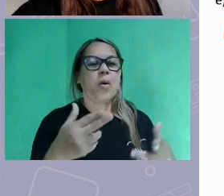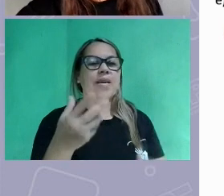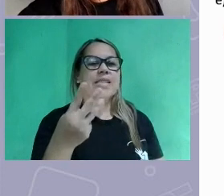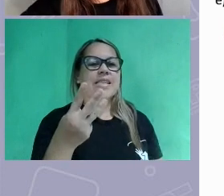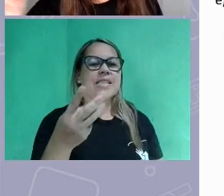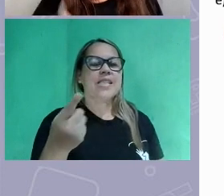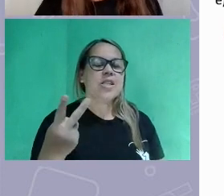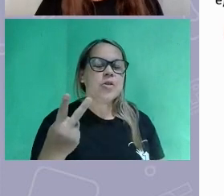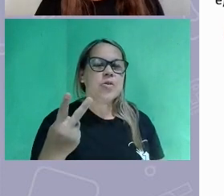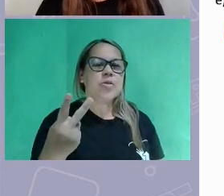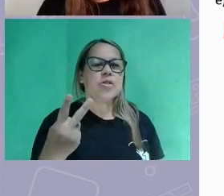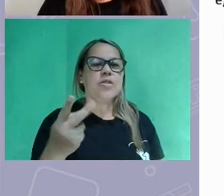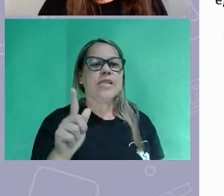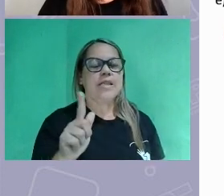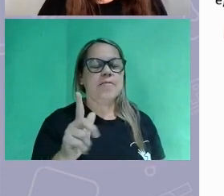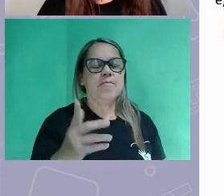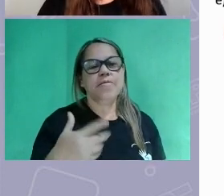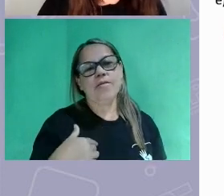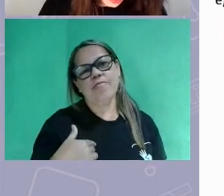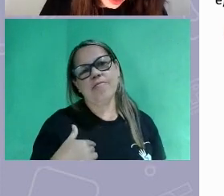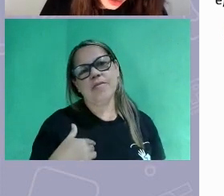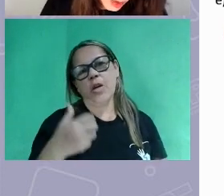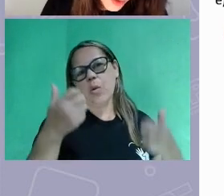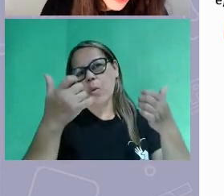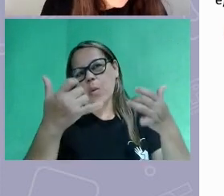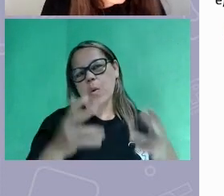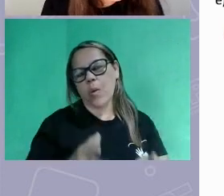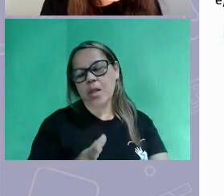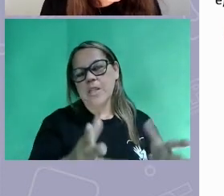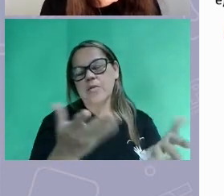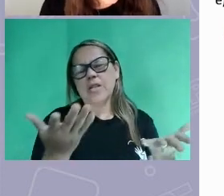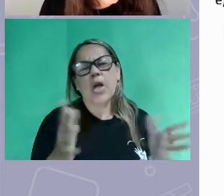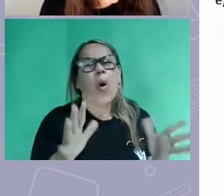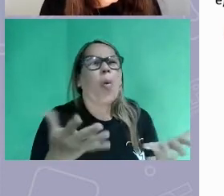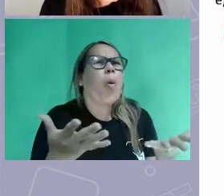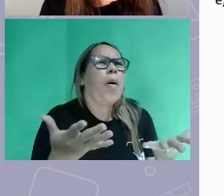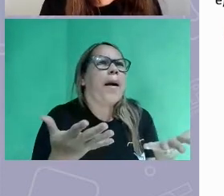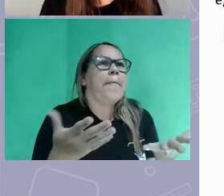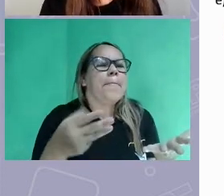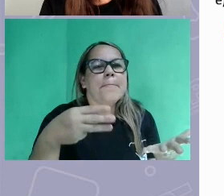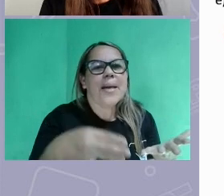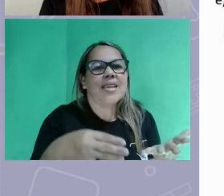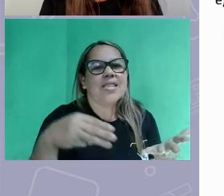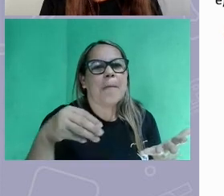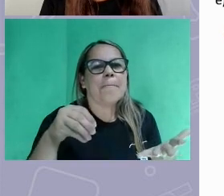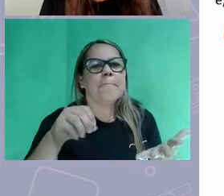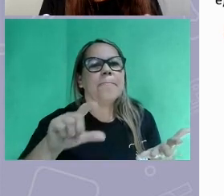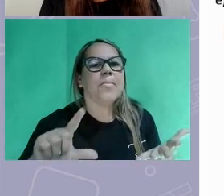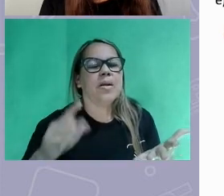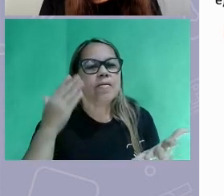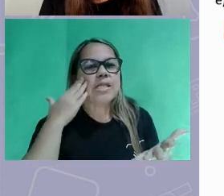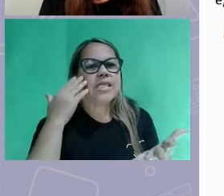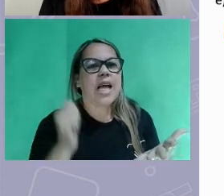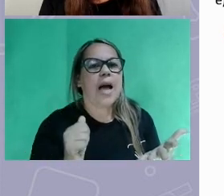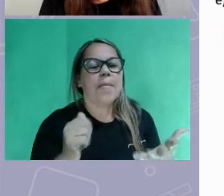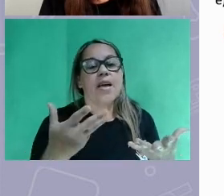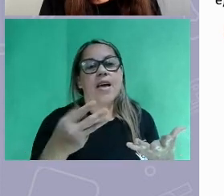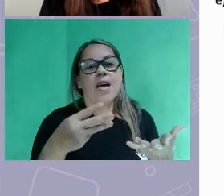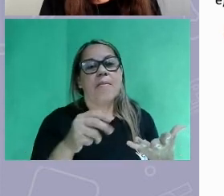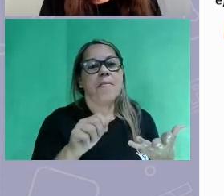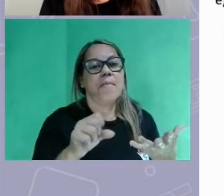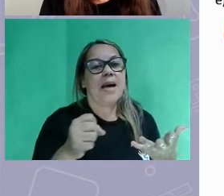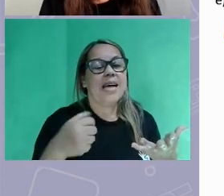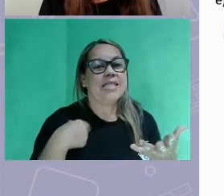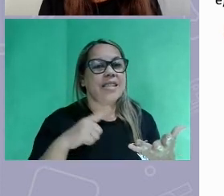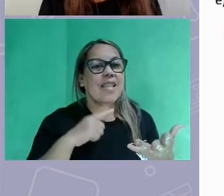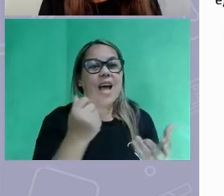32 gramas e assim sucessivamente então você sabe qual é a massa molar né ou seja a massa que corresponde a uma